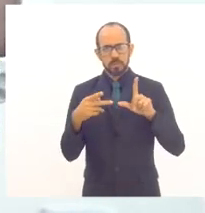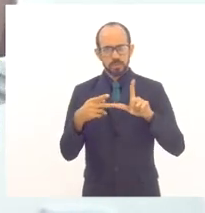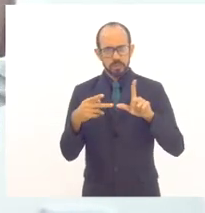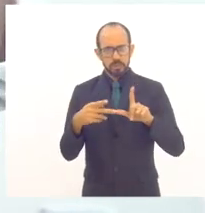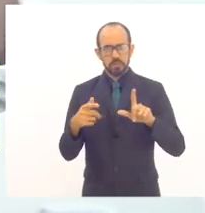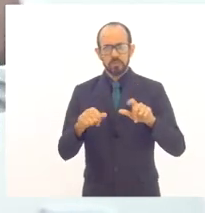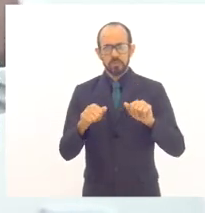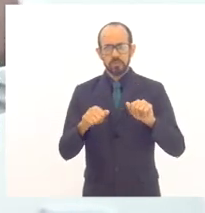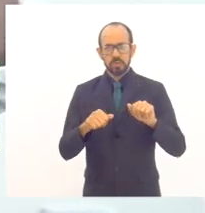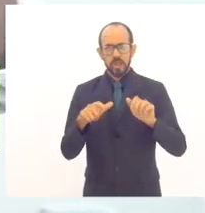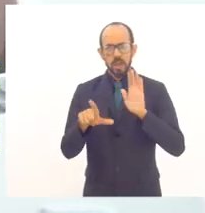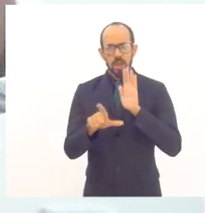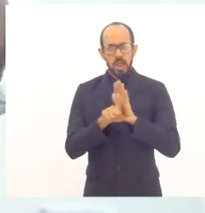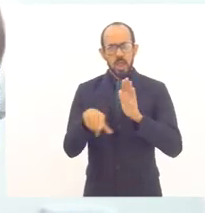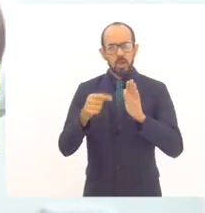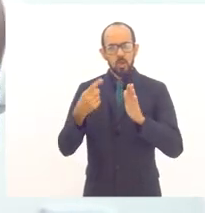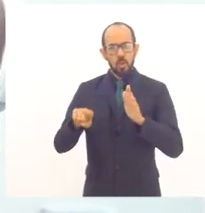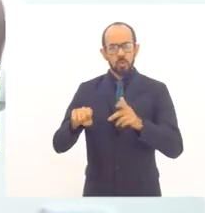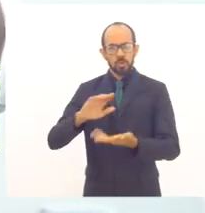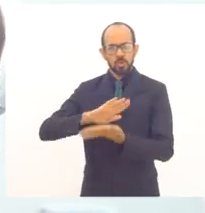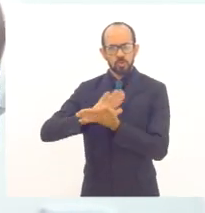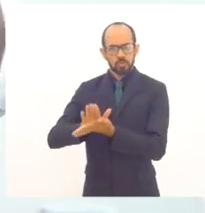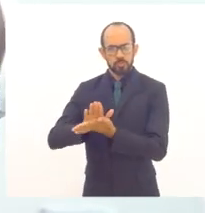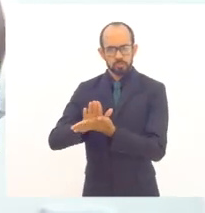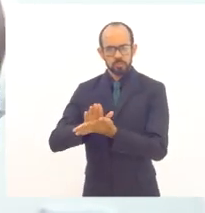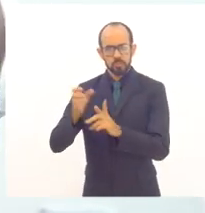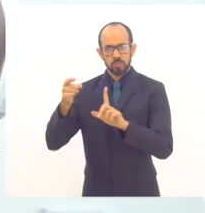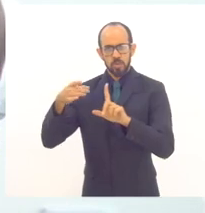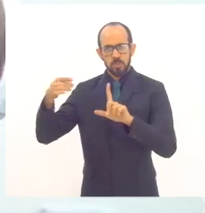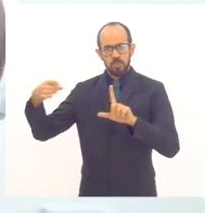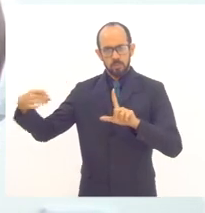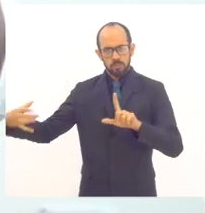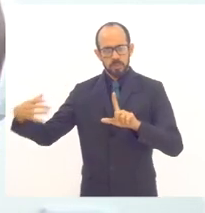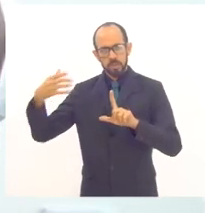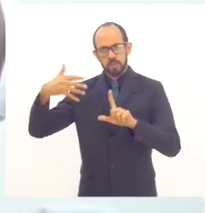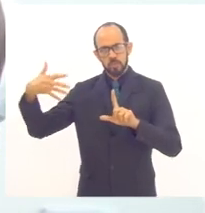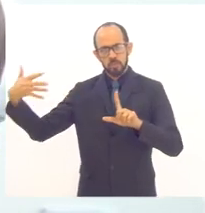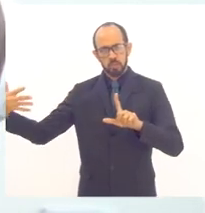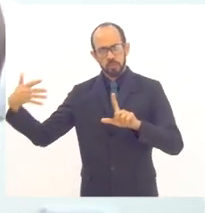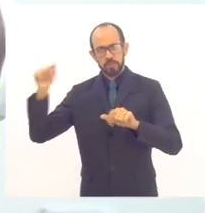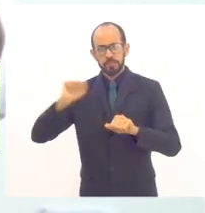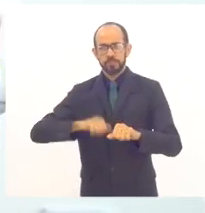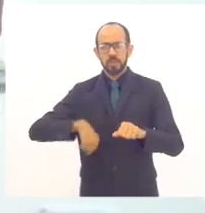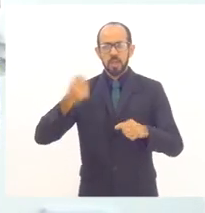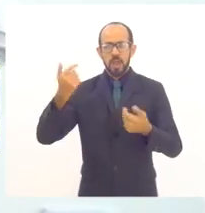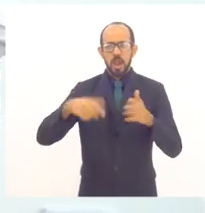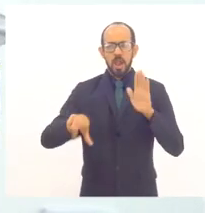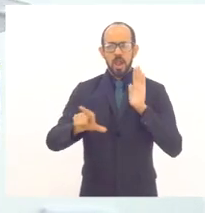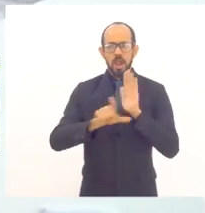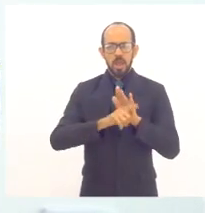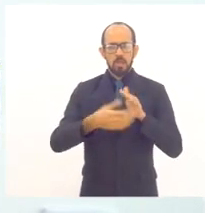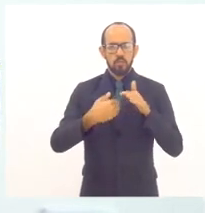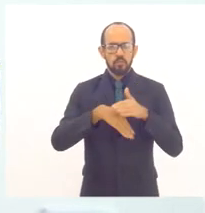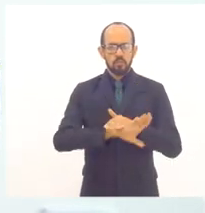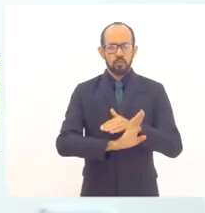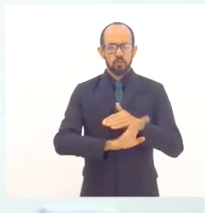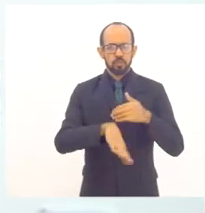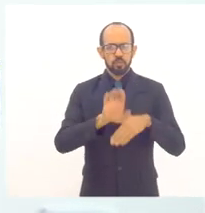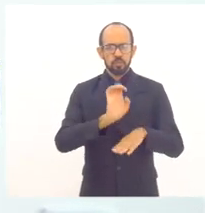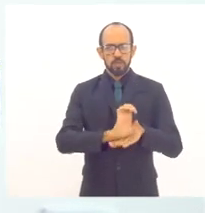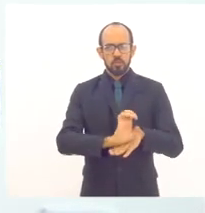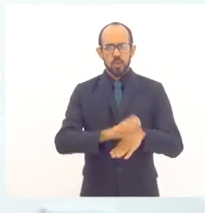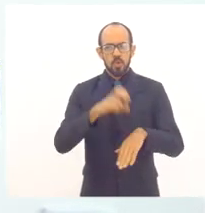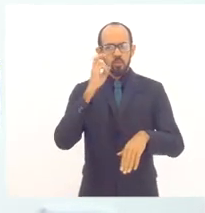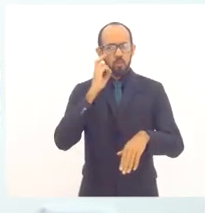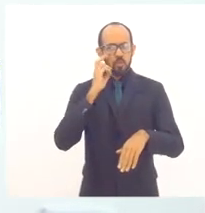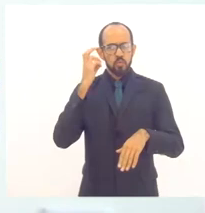lei contra o racismo e homofobia, lei da cultura, Fundo Estadual de Cultura, lei da escola sem mordaça.